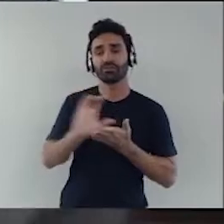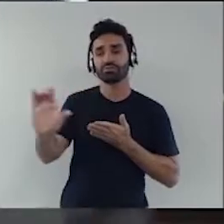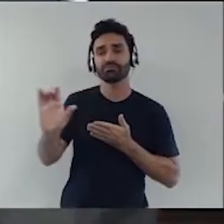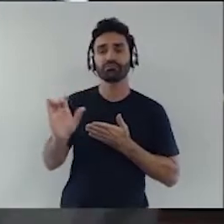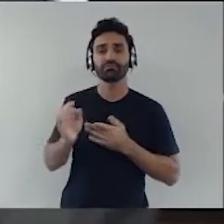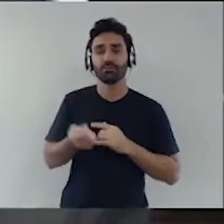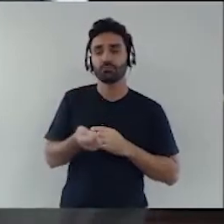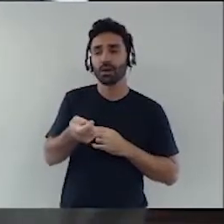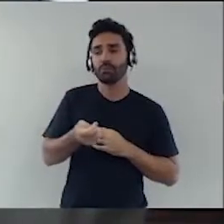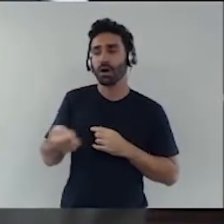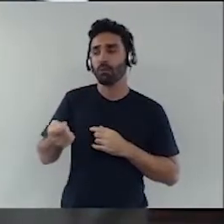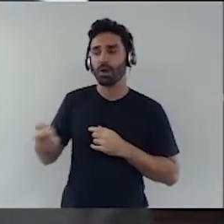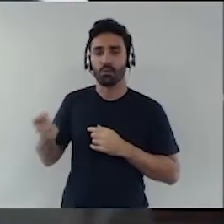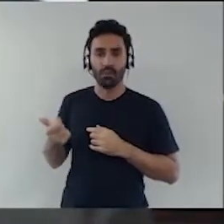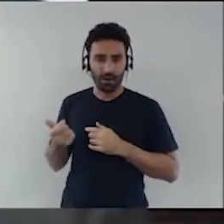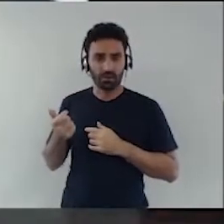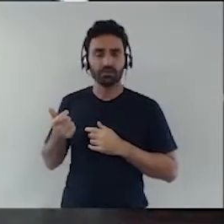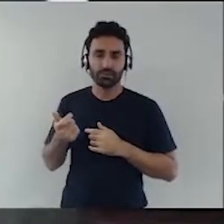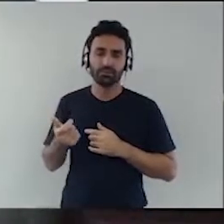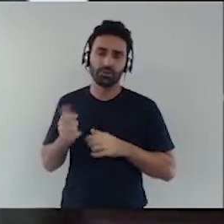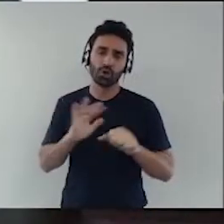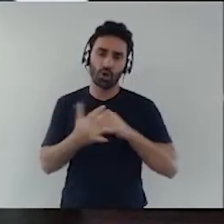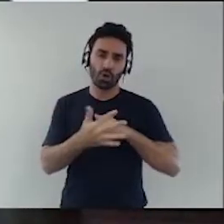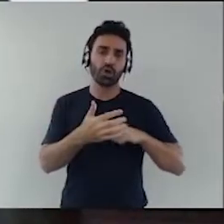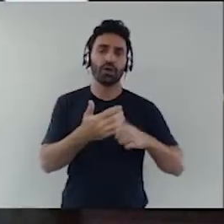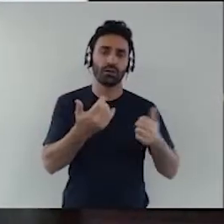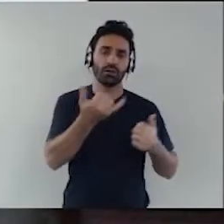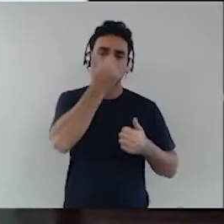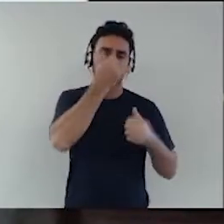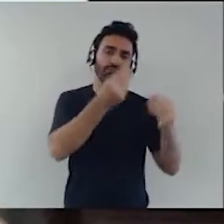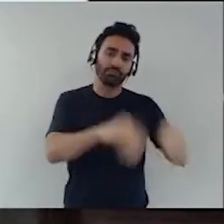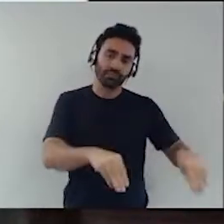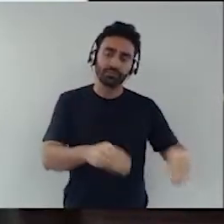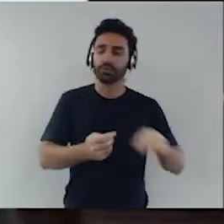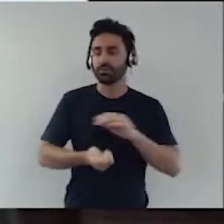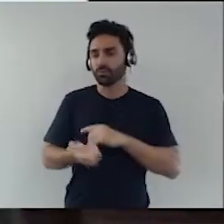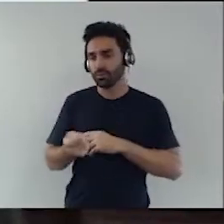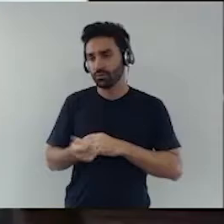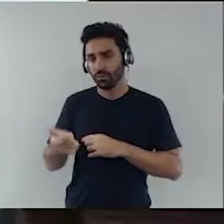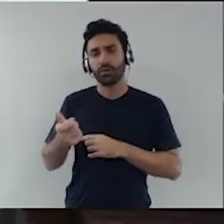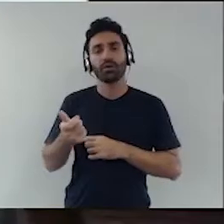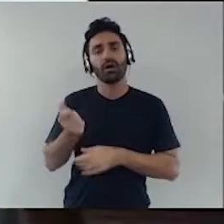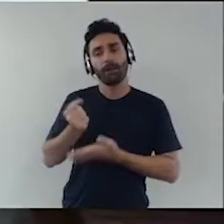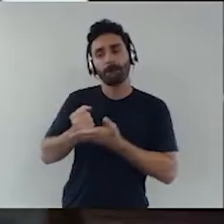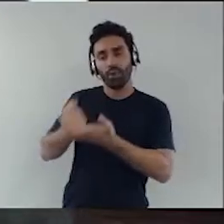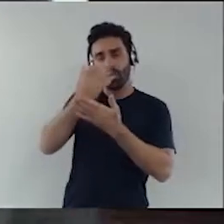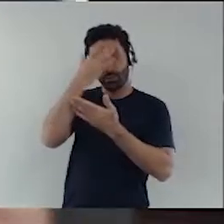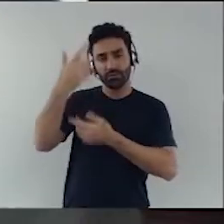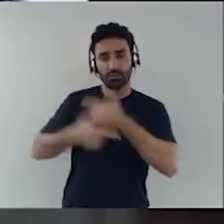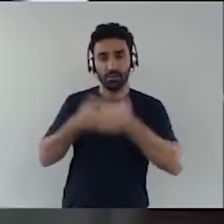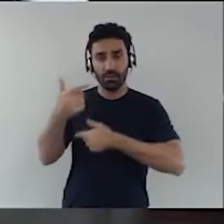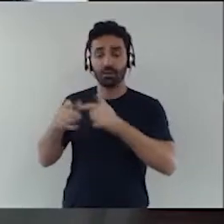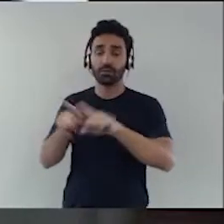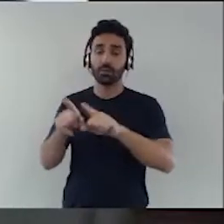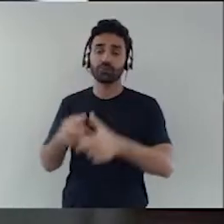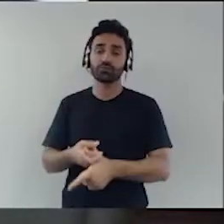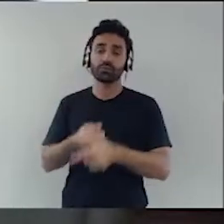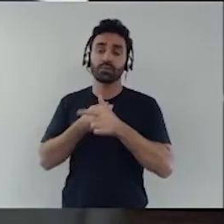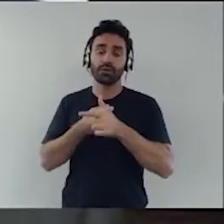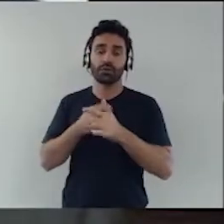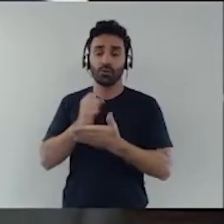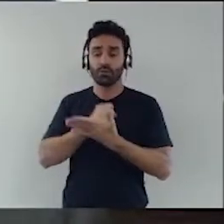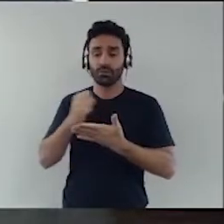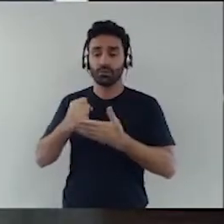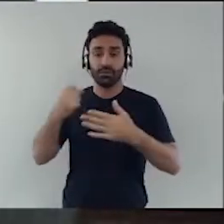às medidas que apoiaram o trabalhador durante a redução da jornada de trabalho e suspensão do contrato de